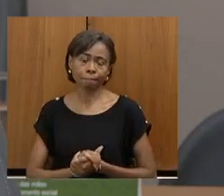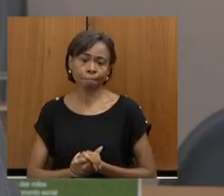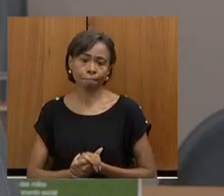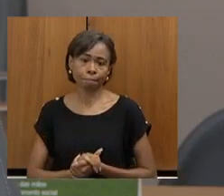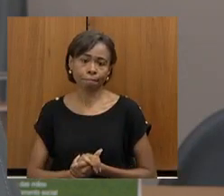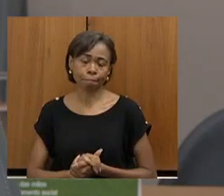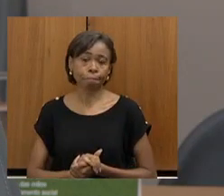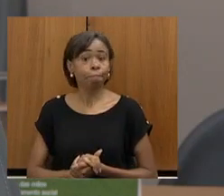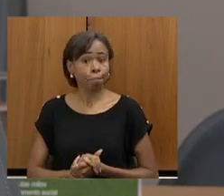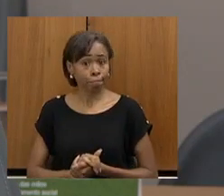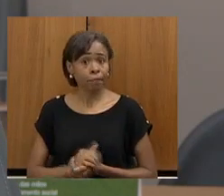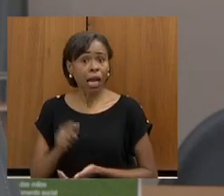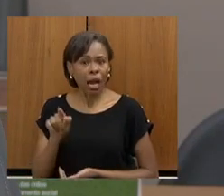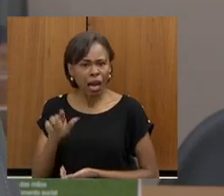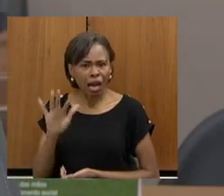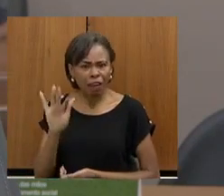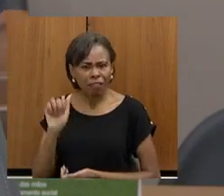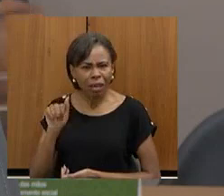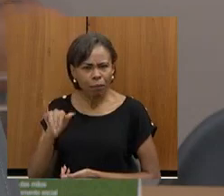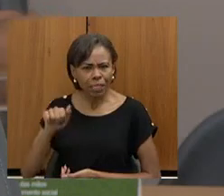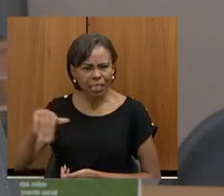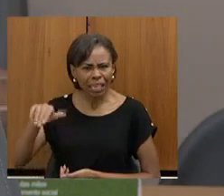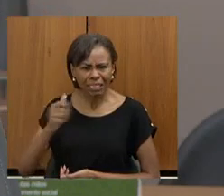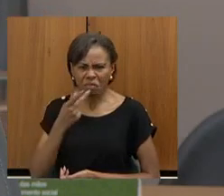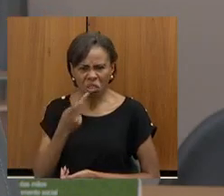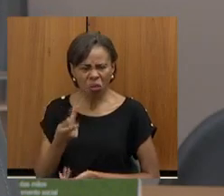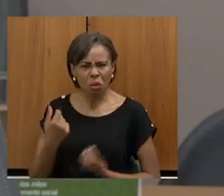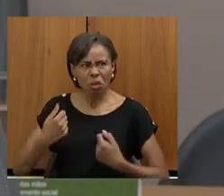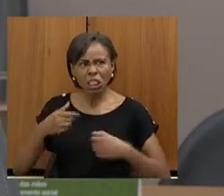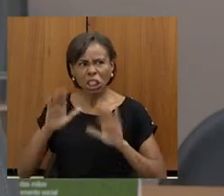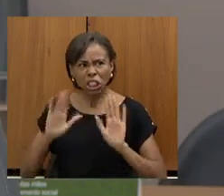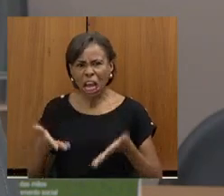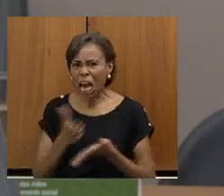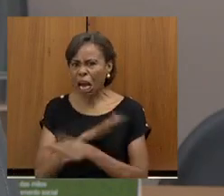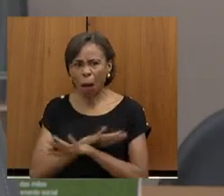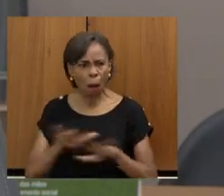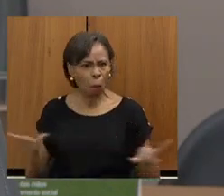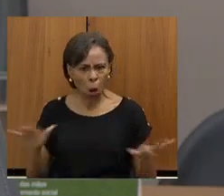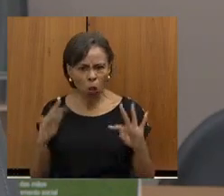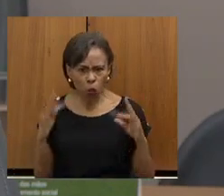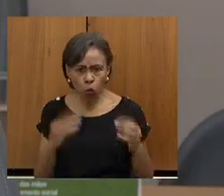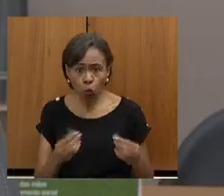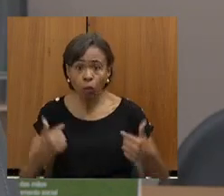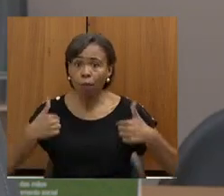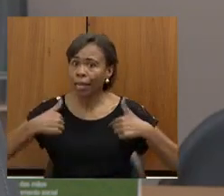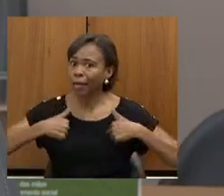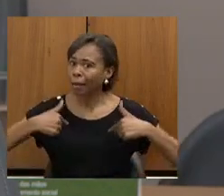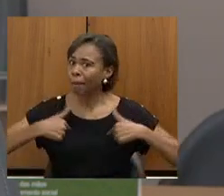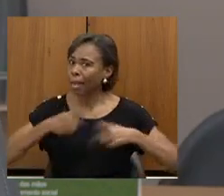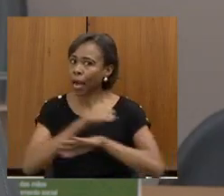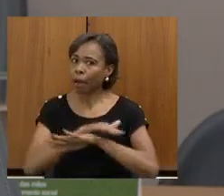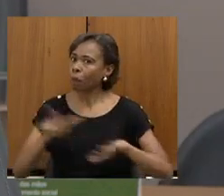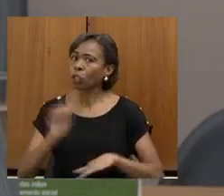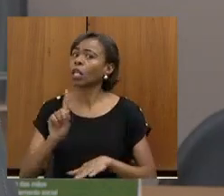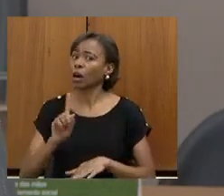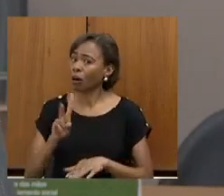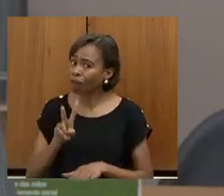E aí vem a Fabiane e fala que já tinha que ter acabado com isso tudo. Para mim, não acabou, não. Para mim, vão durar anos.